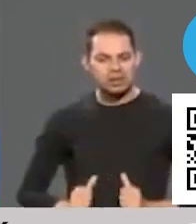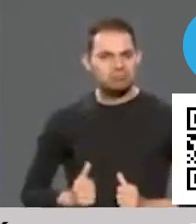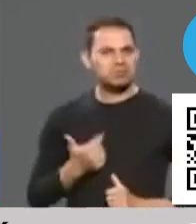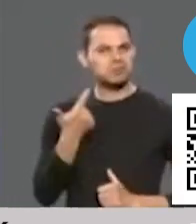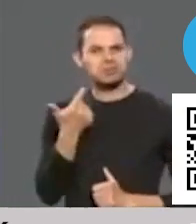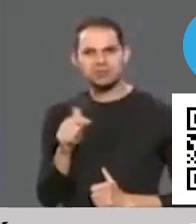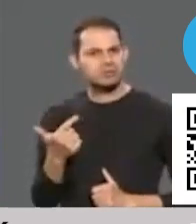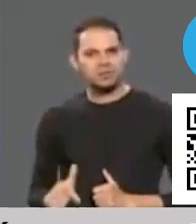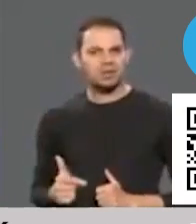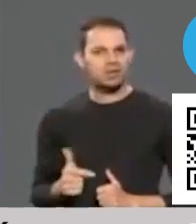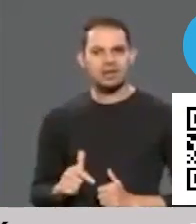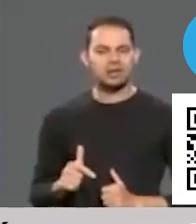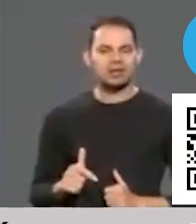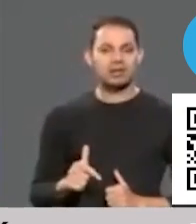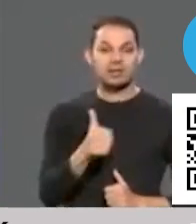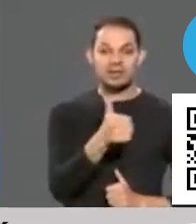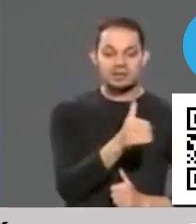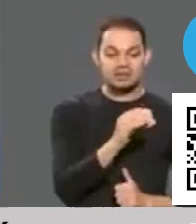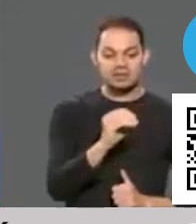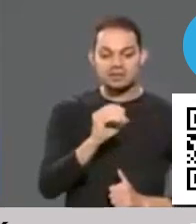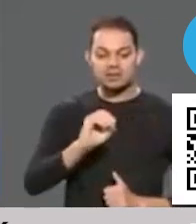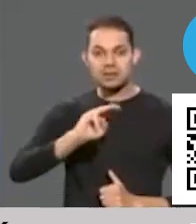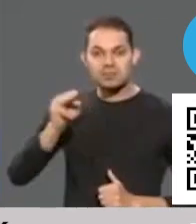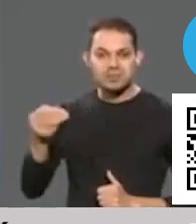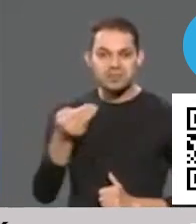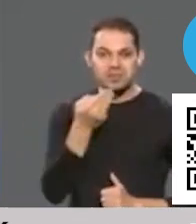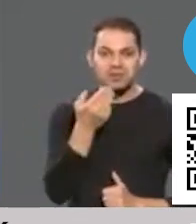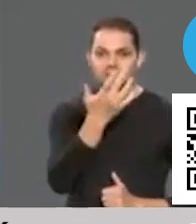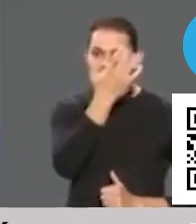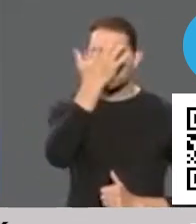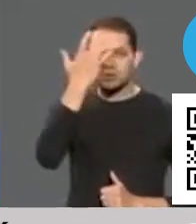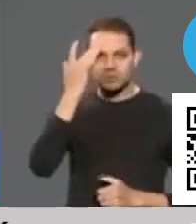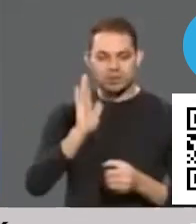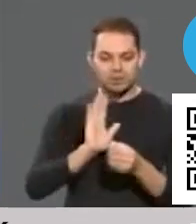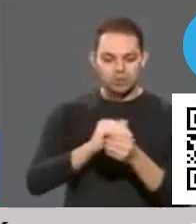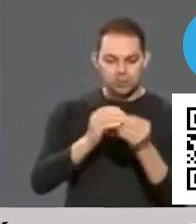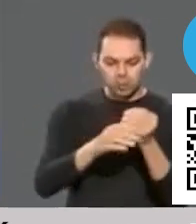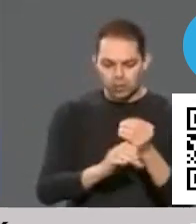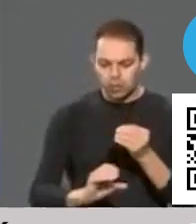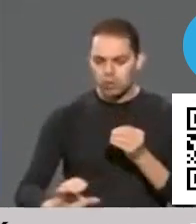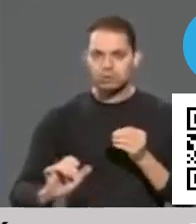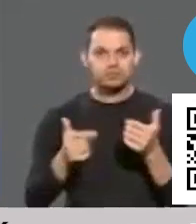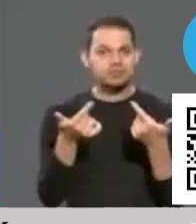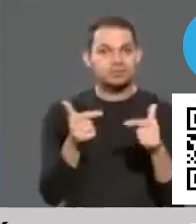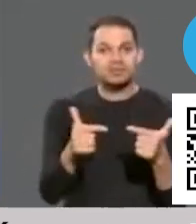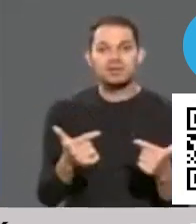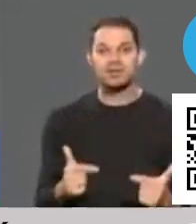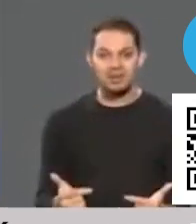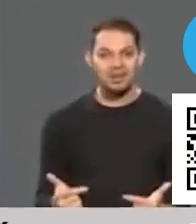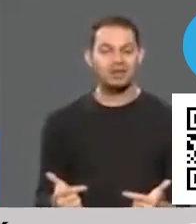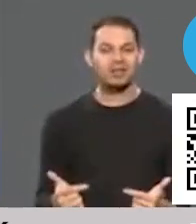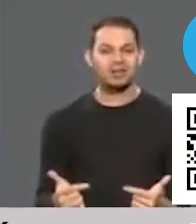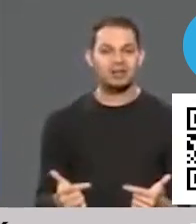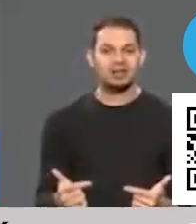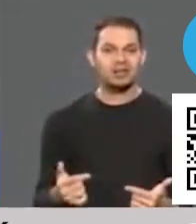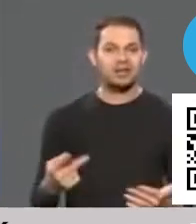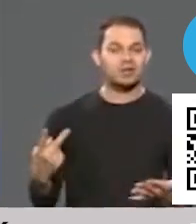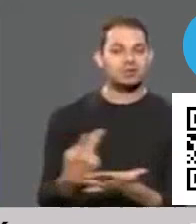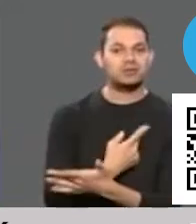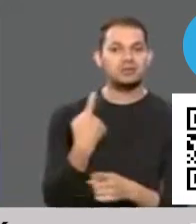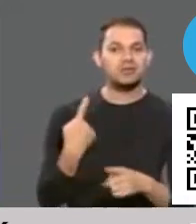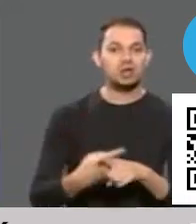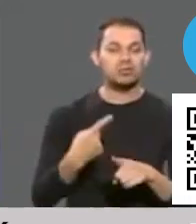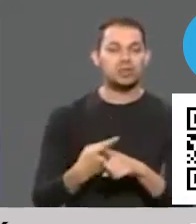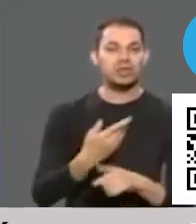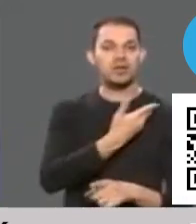tem 100 milhões de pessoas sem acesso ao esgoto. Esse foi o legado dos